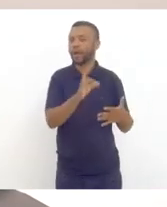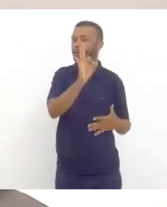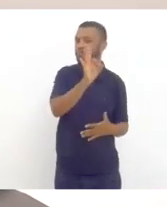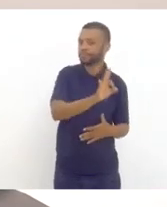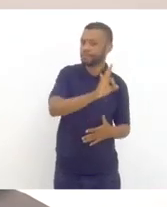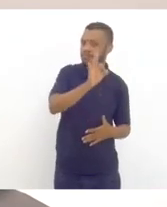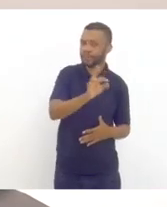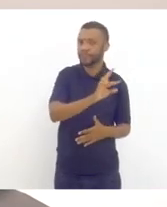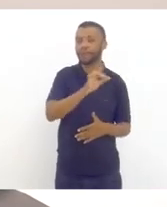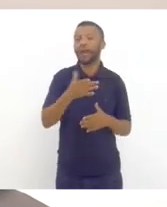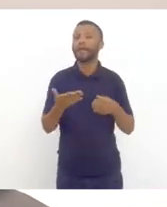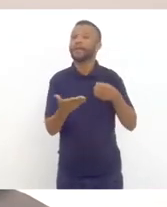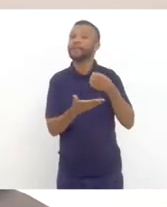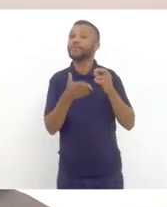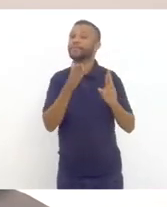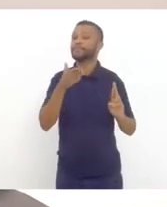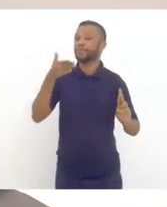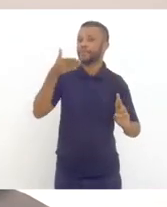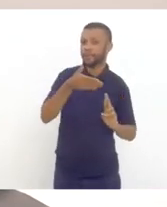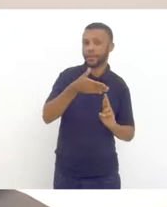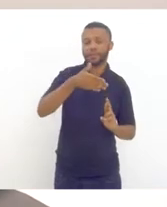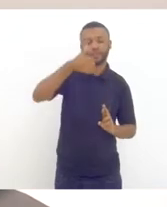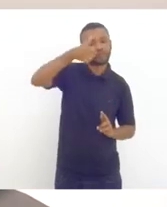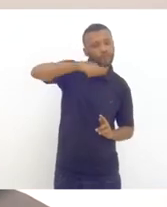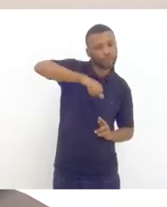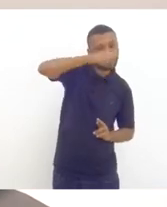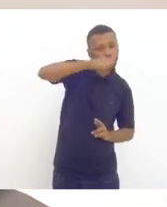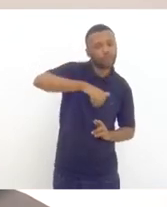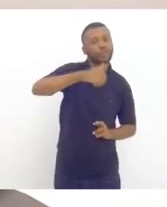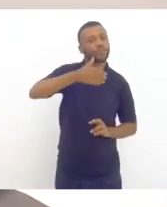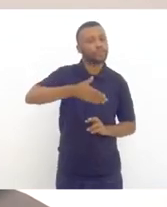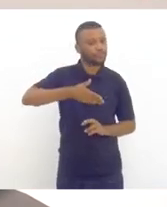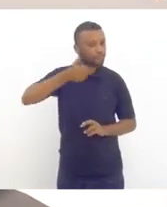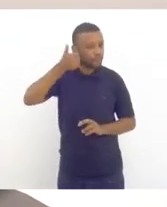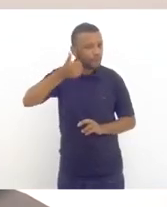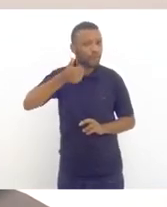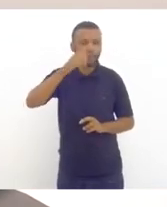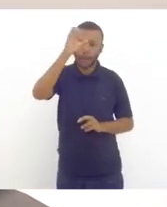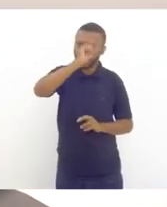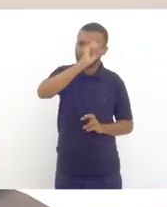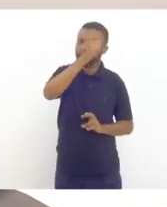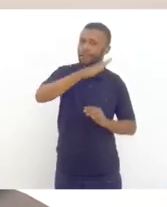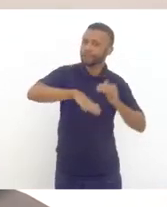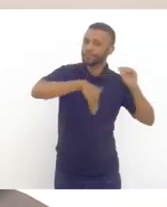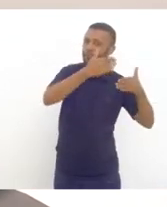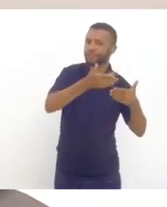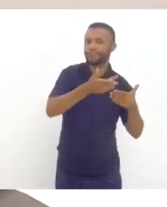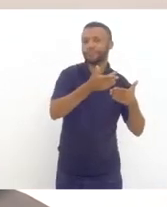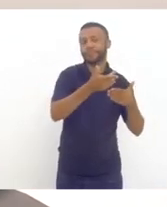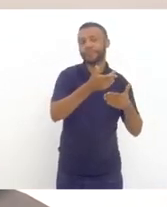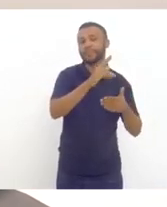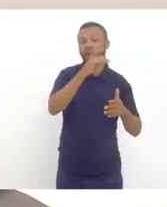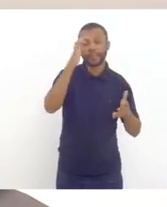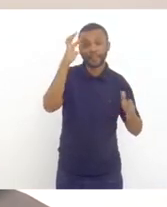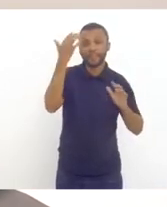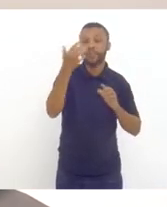qualidade da educação para o repasse dos 10% mínimos dos 25% da cota parte. Uma outra coisa é